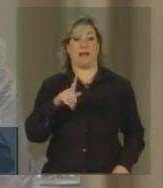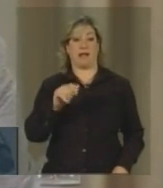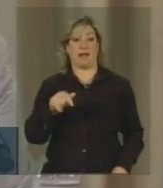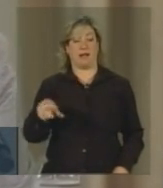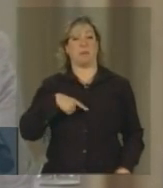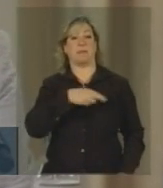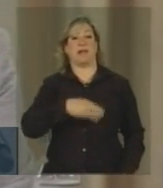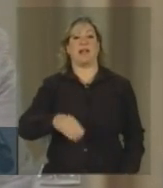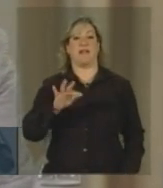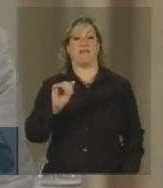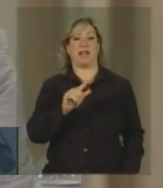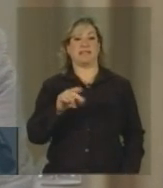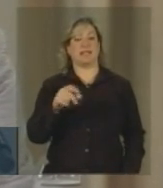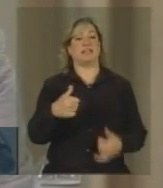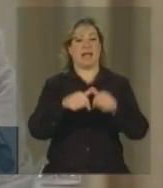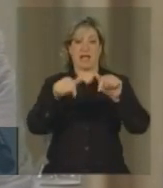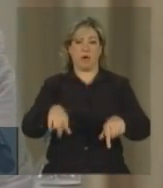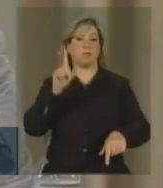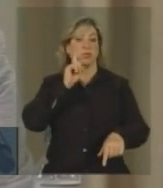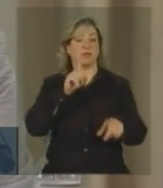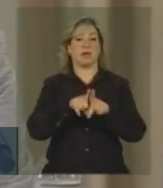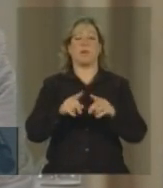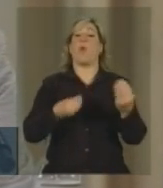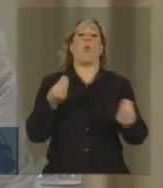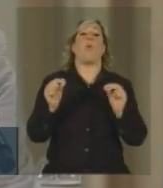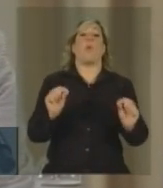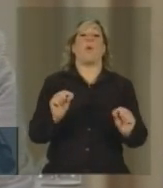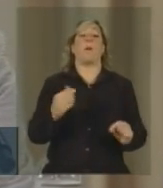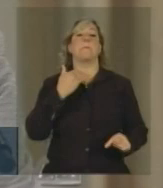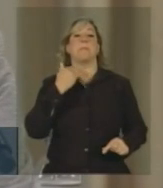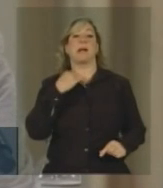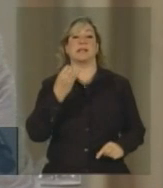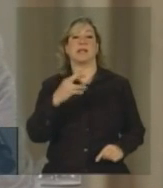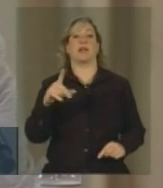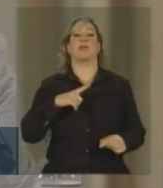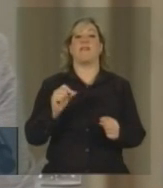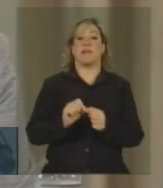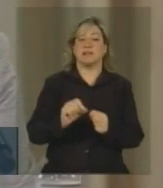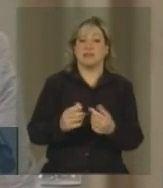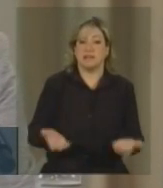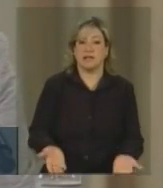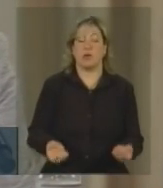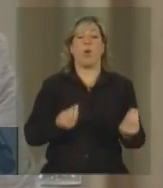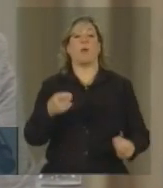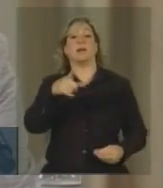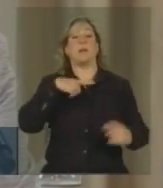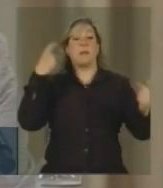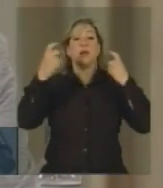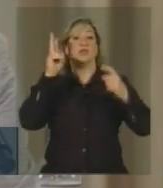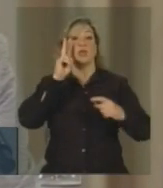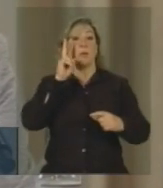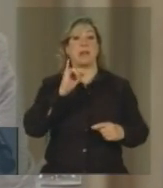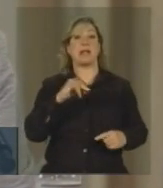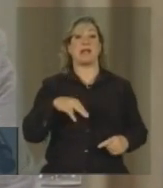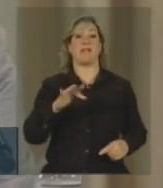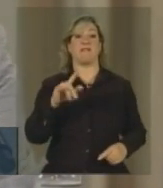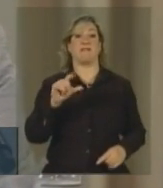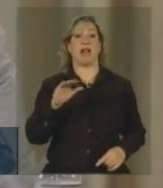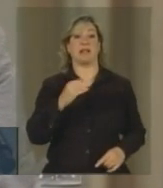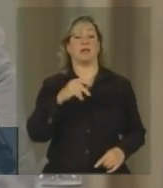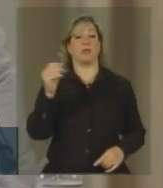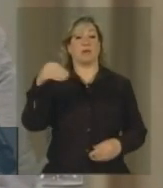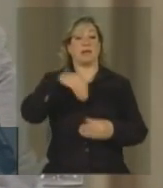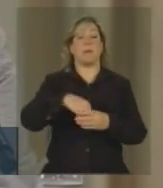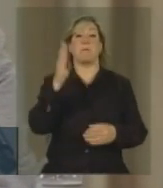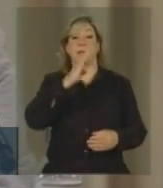será tomada, além do que o Banco Central vem fazendo? E qual a preocupação da senhora com o reflexo disso na inflação no Brasil?